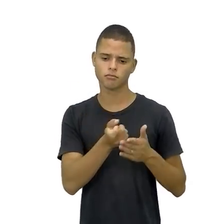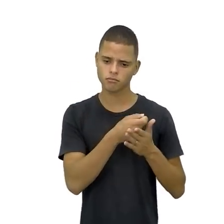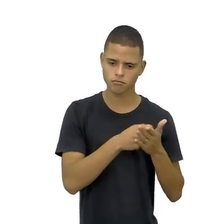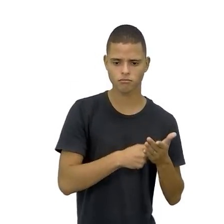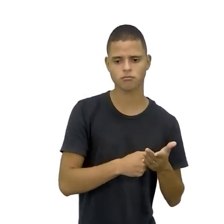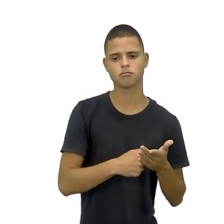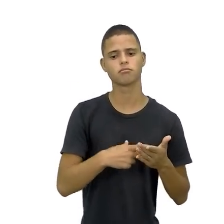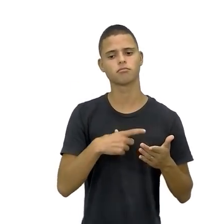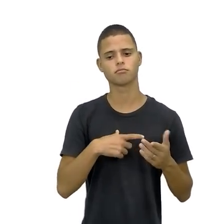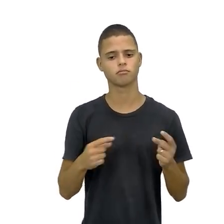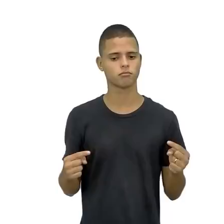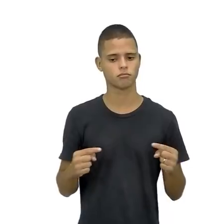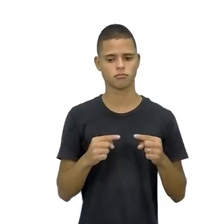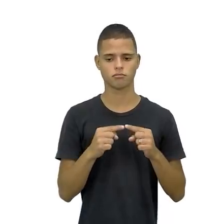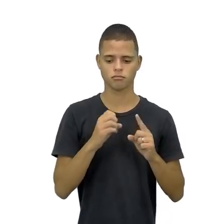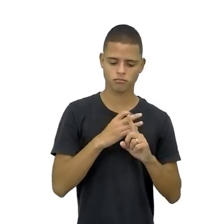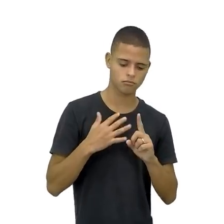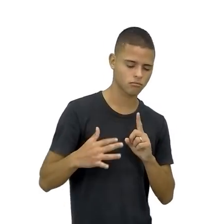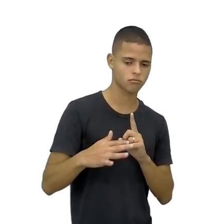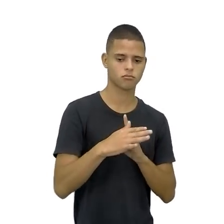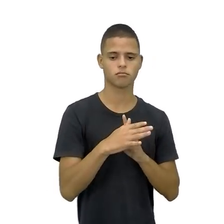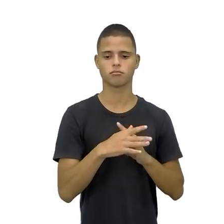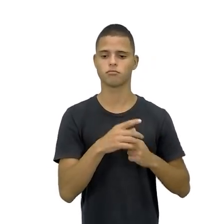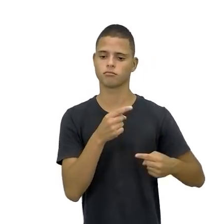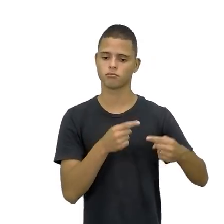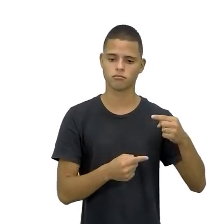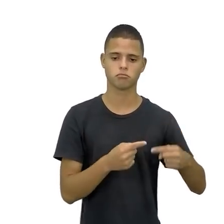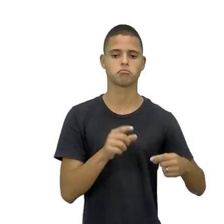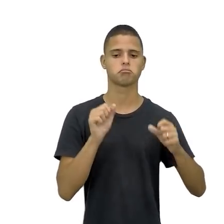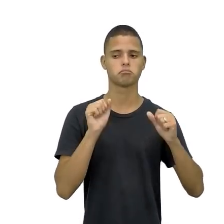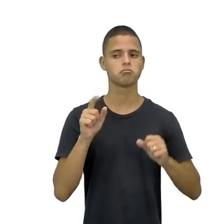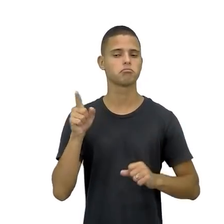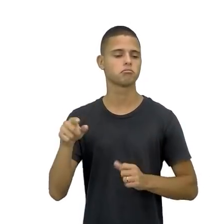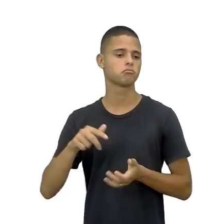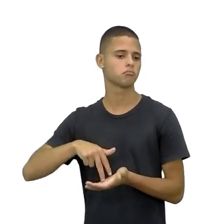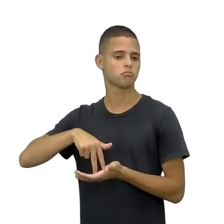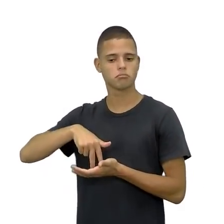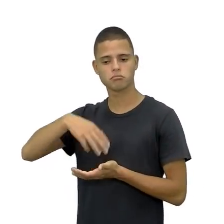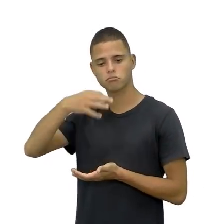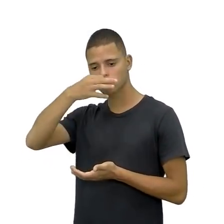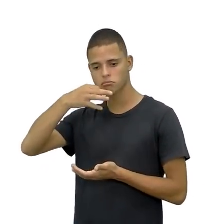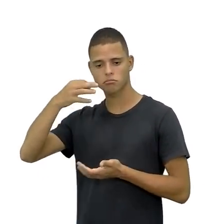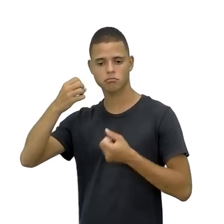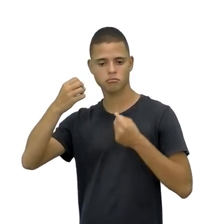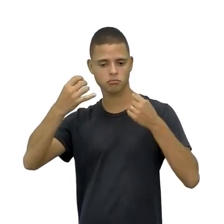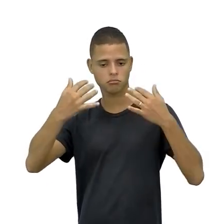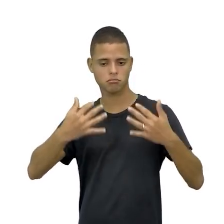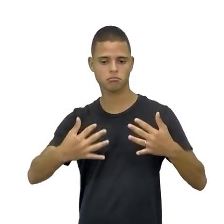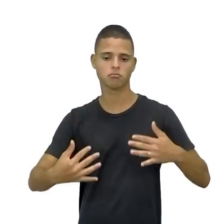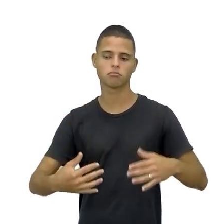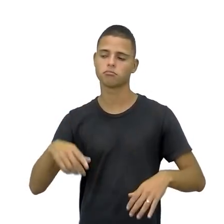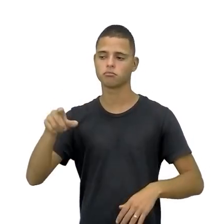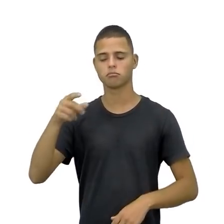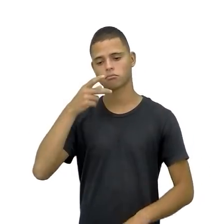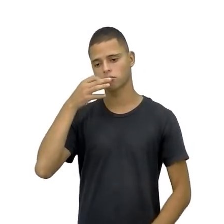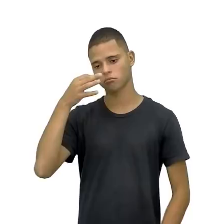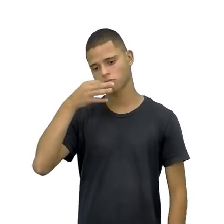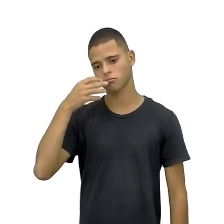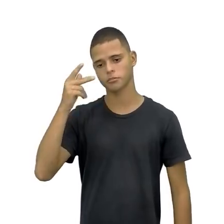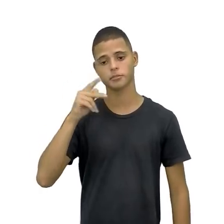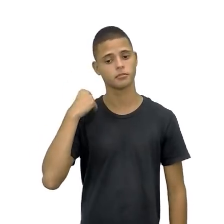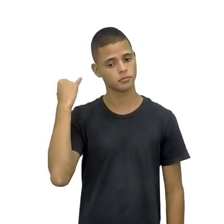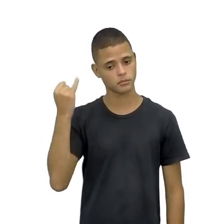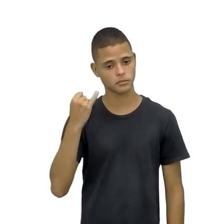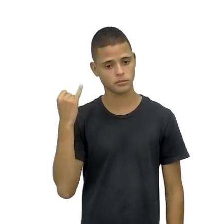fundamento social, político, né, onde ele pode se posicionar também criticamente, então isso é muito importante ser